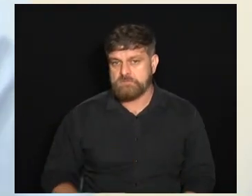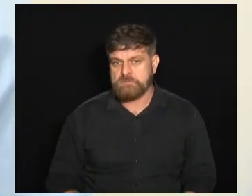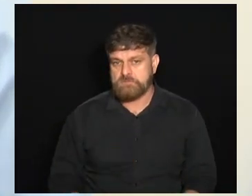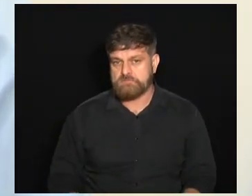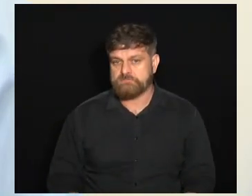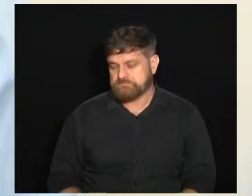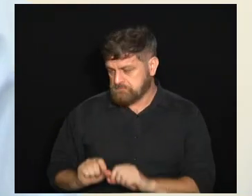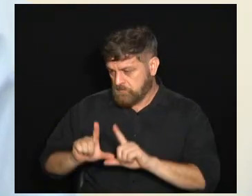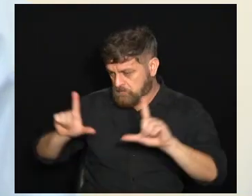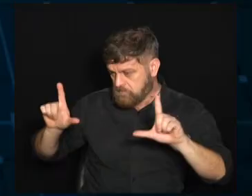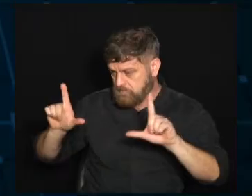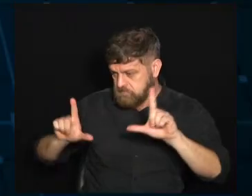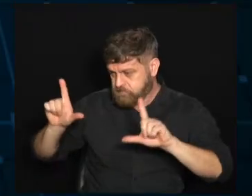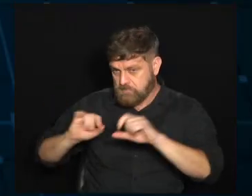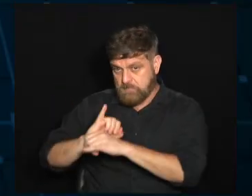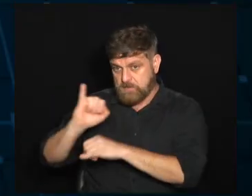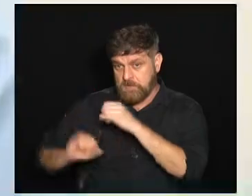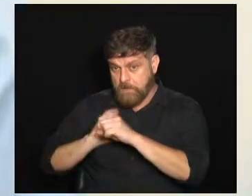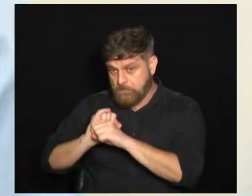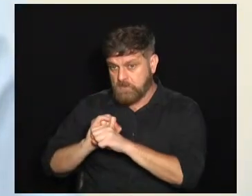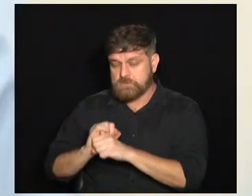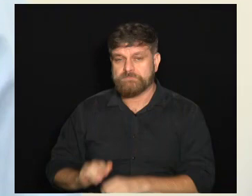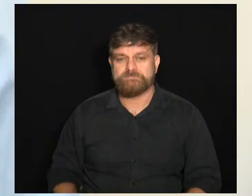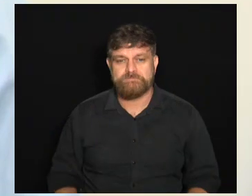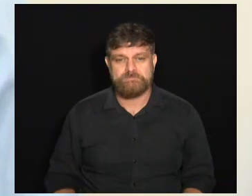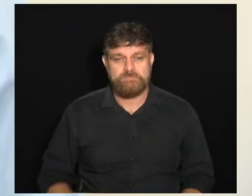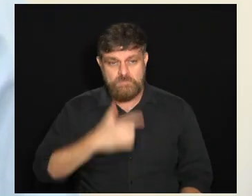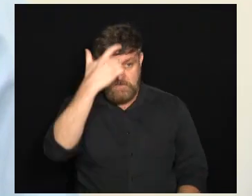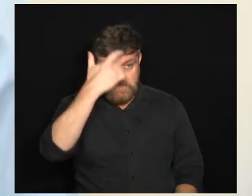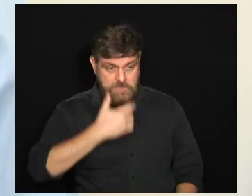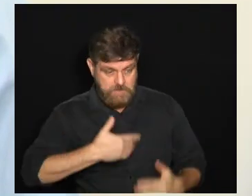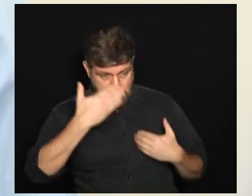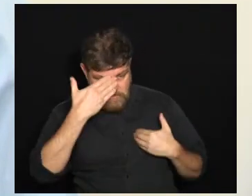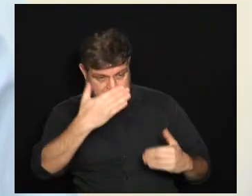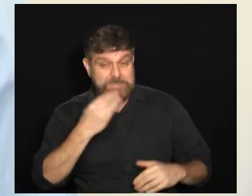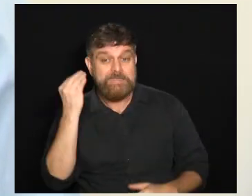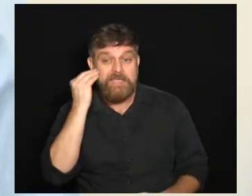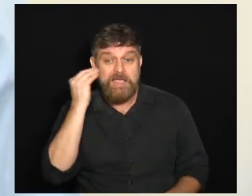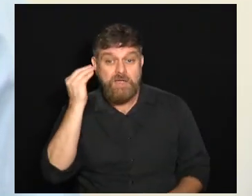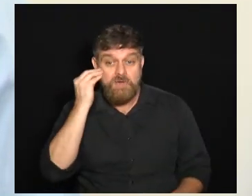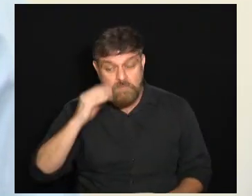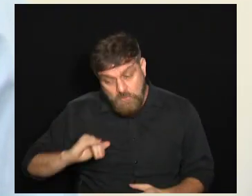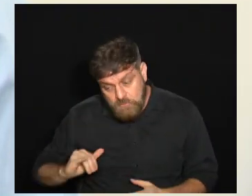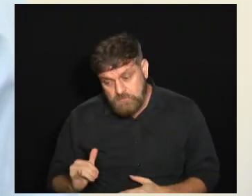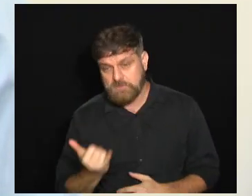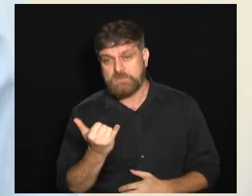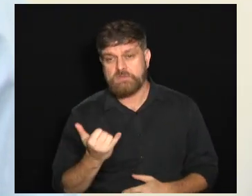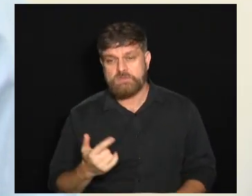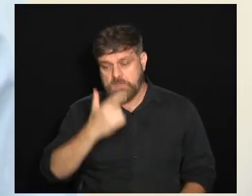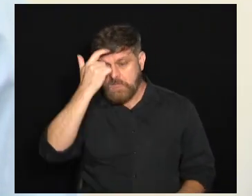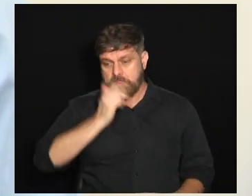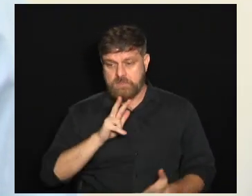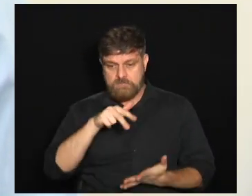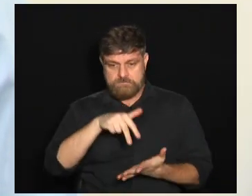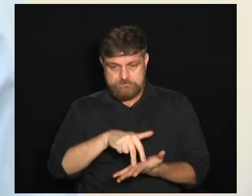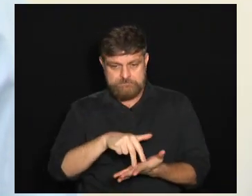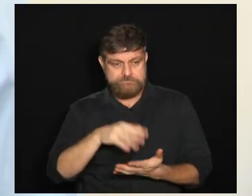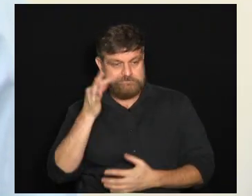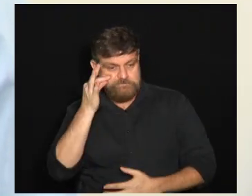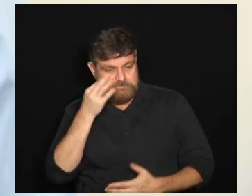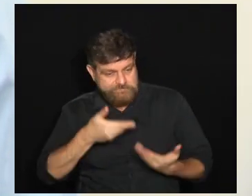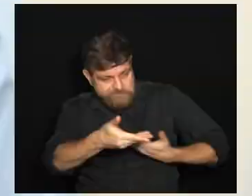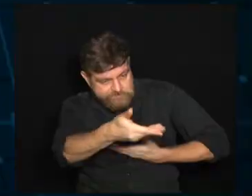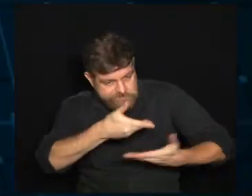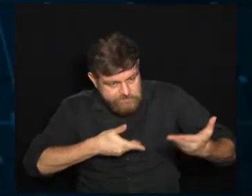canal aberto. Eu agradeço a oportunidade de estar aqui conversando com vocês,